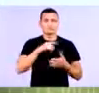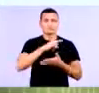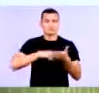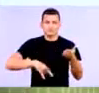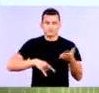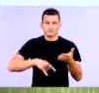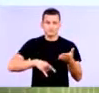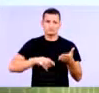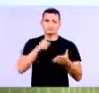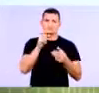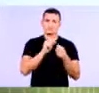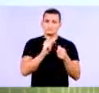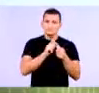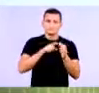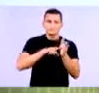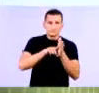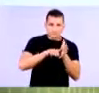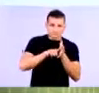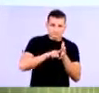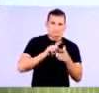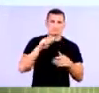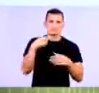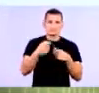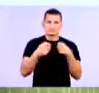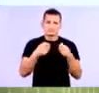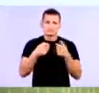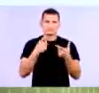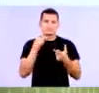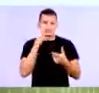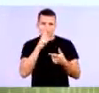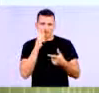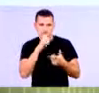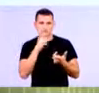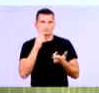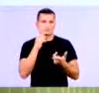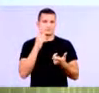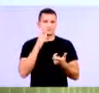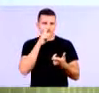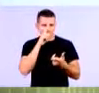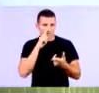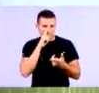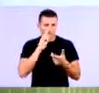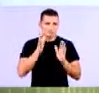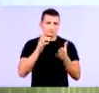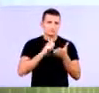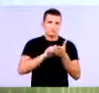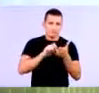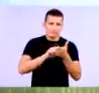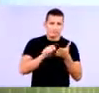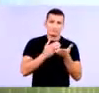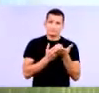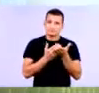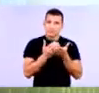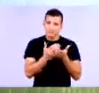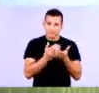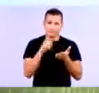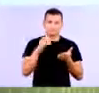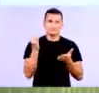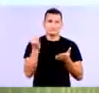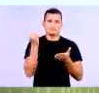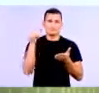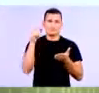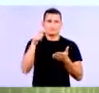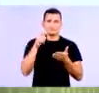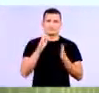já faça o diagnóstico, né, de riscos e vulnerabilidades dessas informações, a partir daí é importante